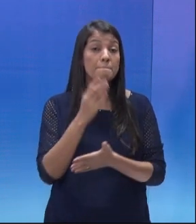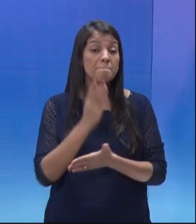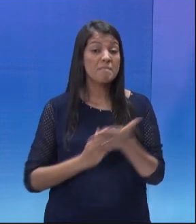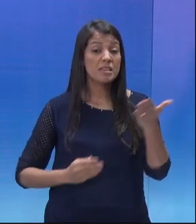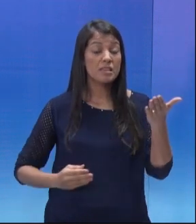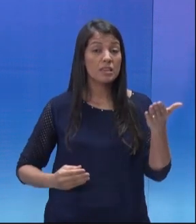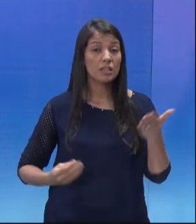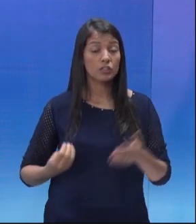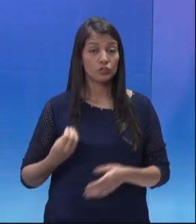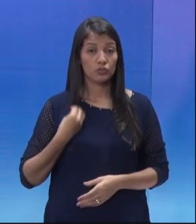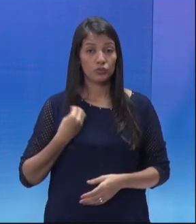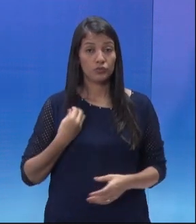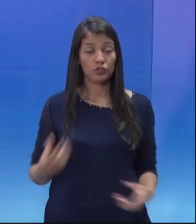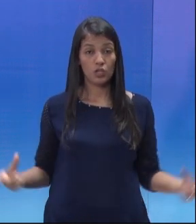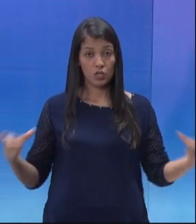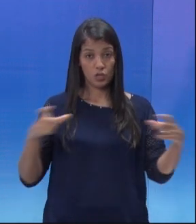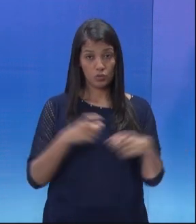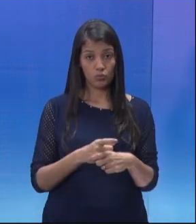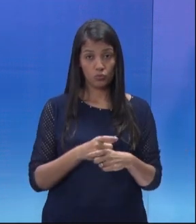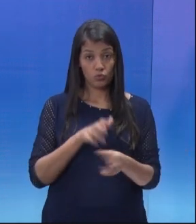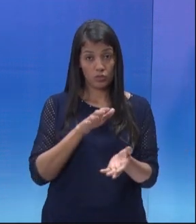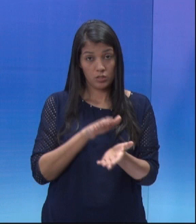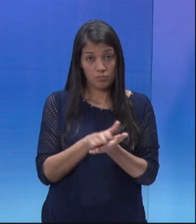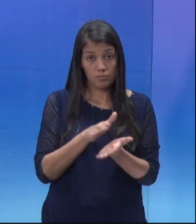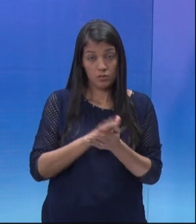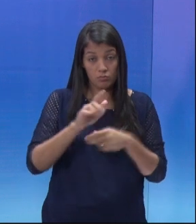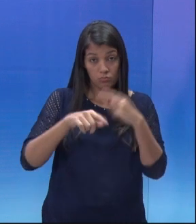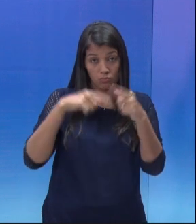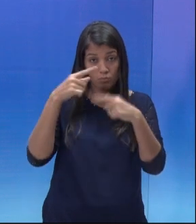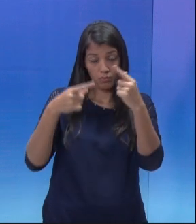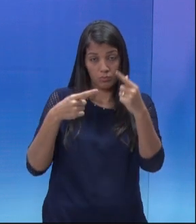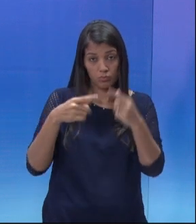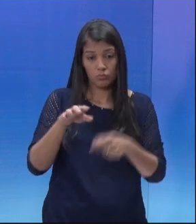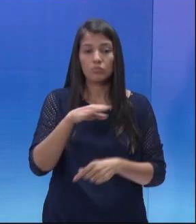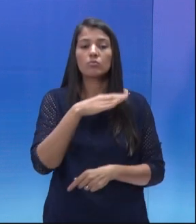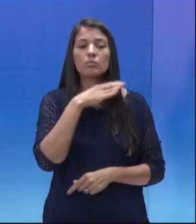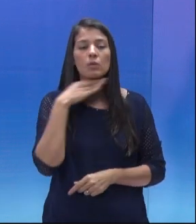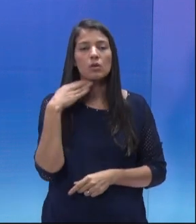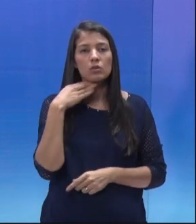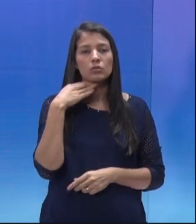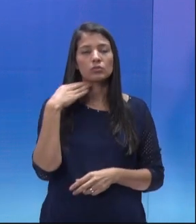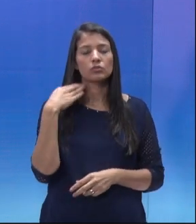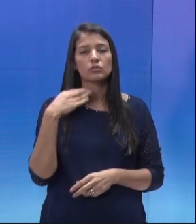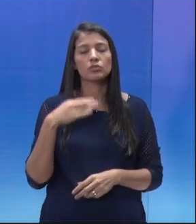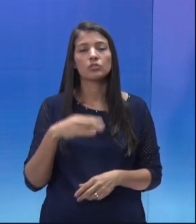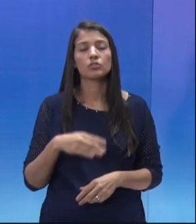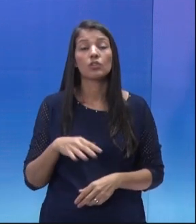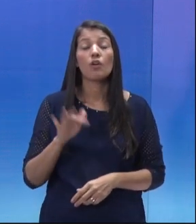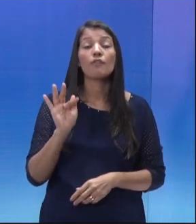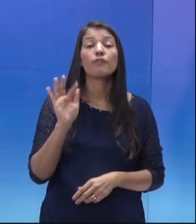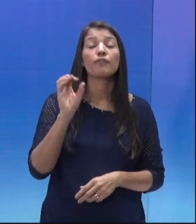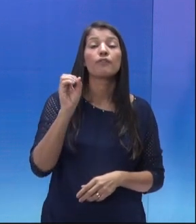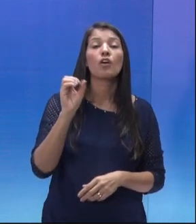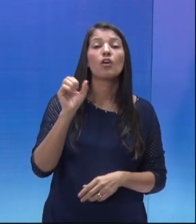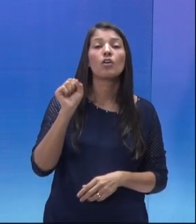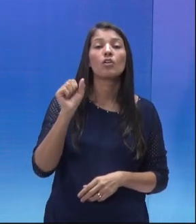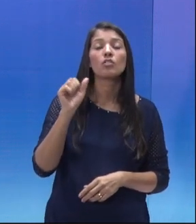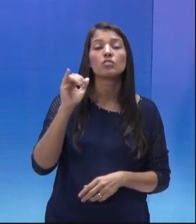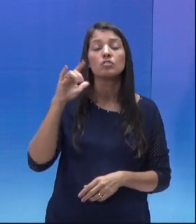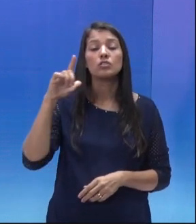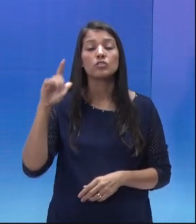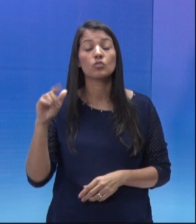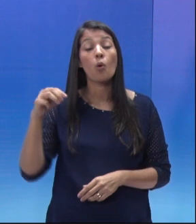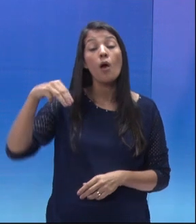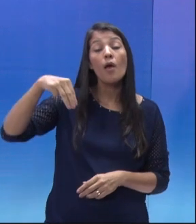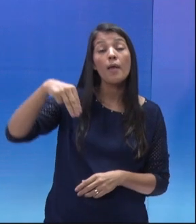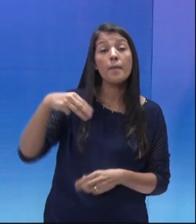reduzir 50% as emissões logo após a morte. A massa do fóssil encontrado é 30 gramas e a emissão do